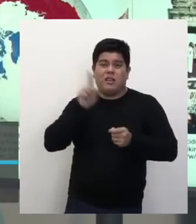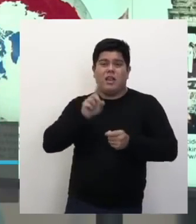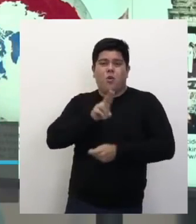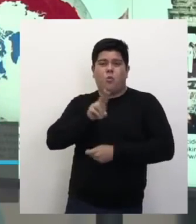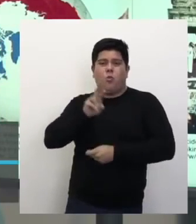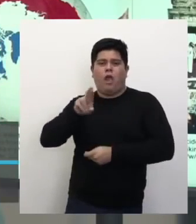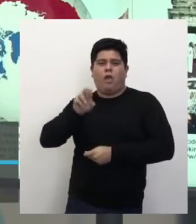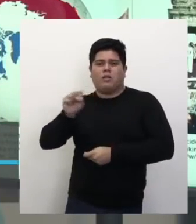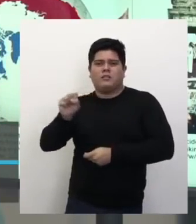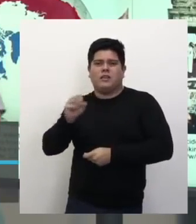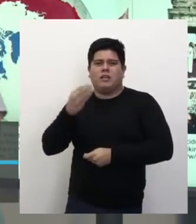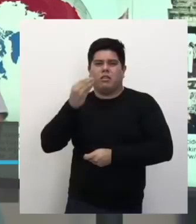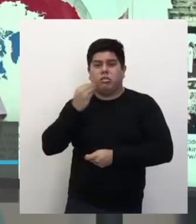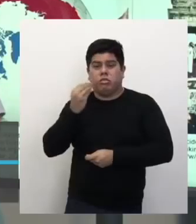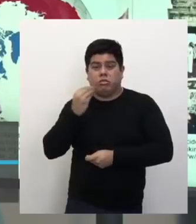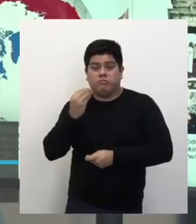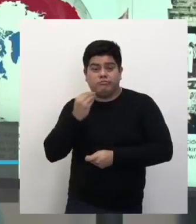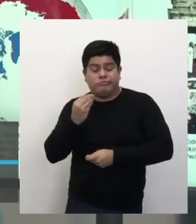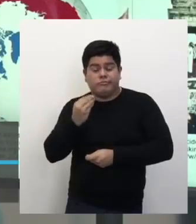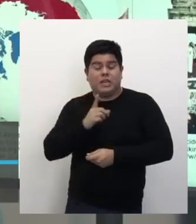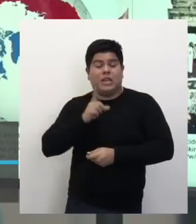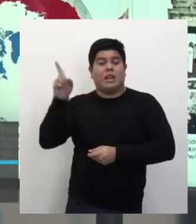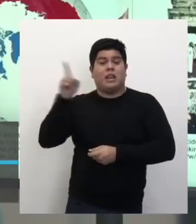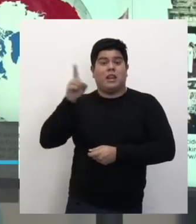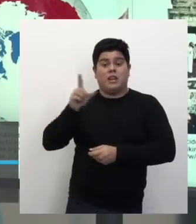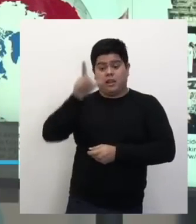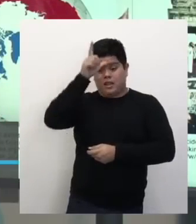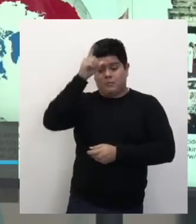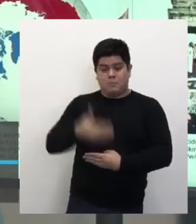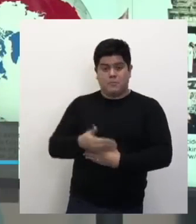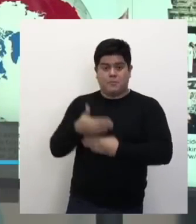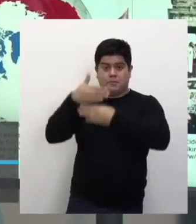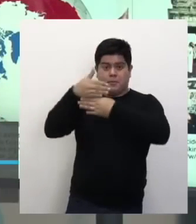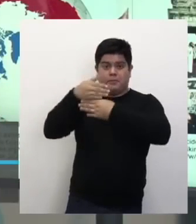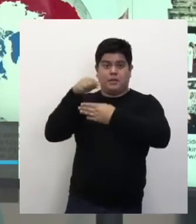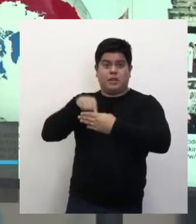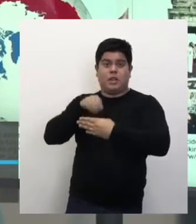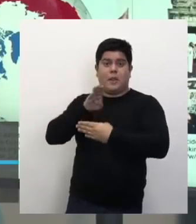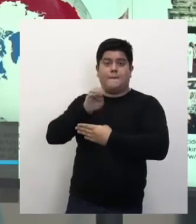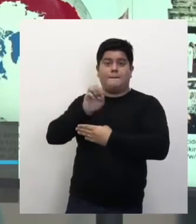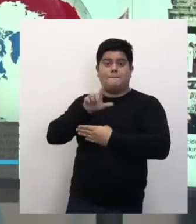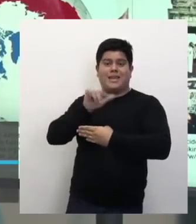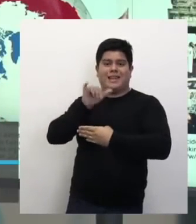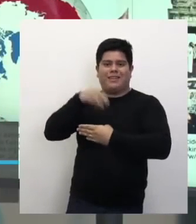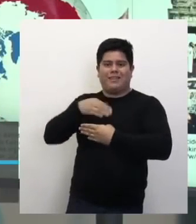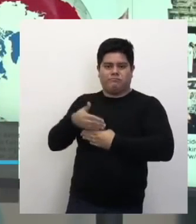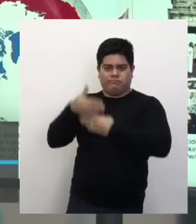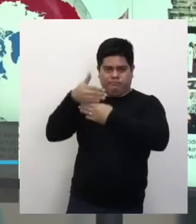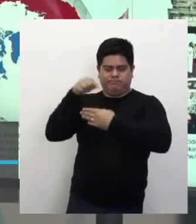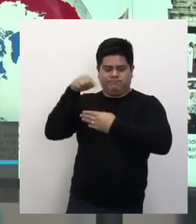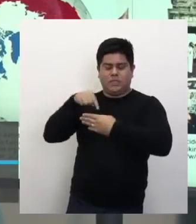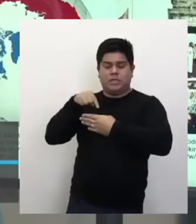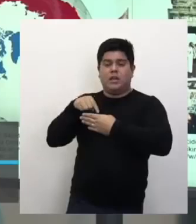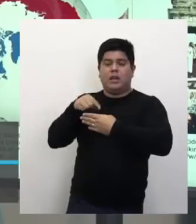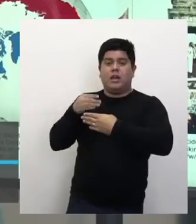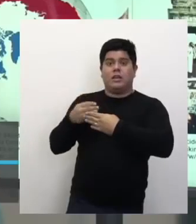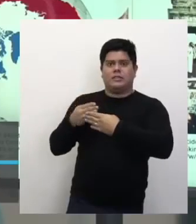e logicamente, né, o Muro de Berlim, que era um símbolo, né, dessa Guerra Fria, né, ela acaba